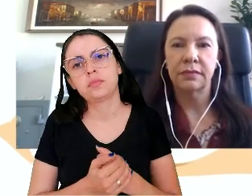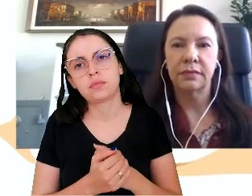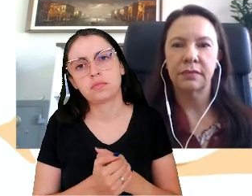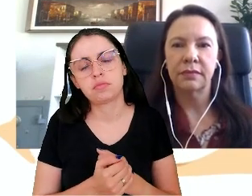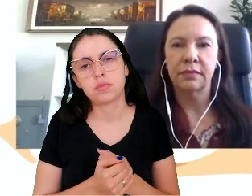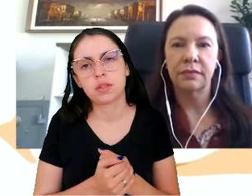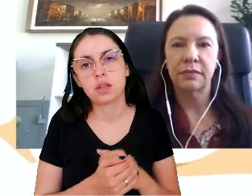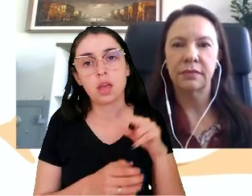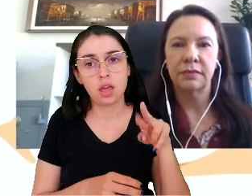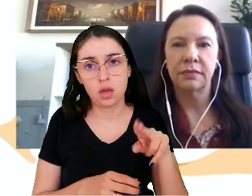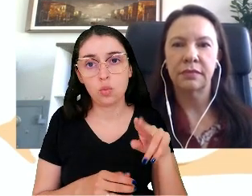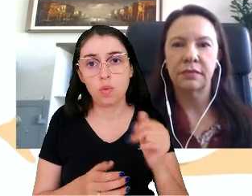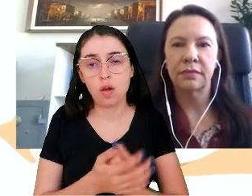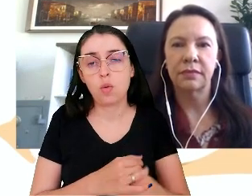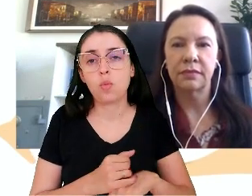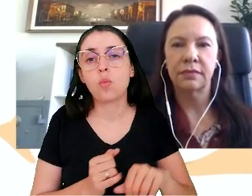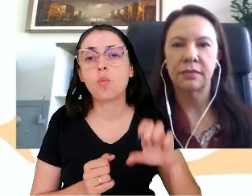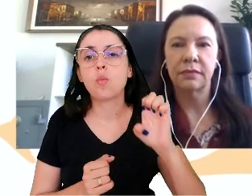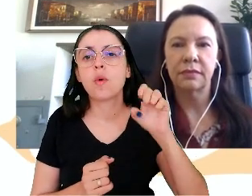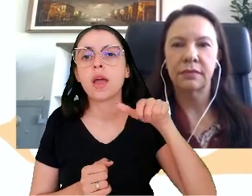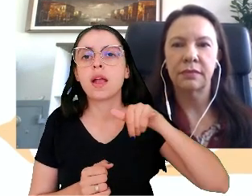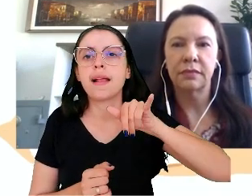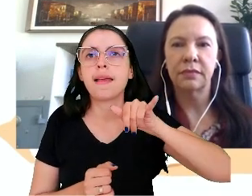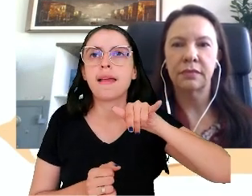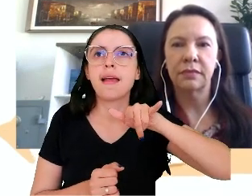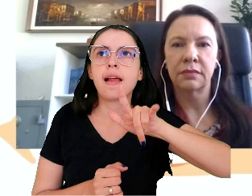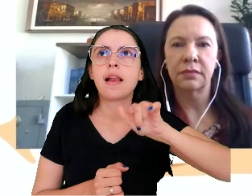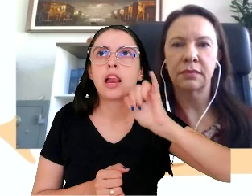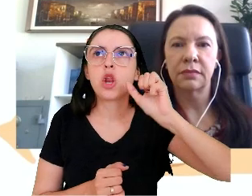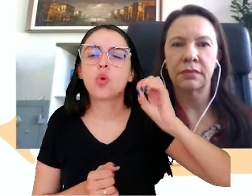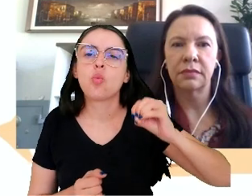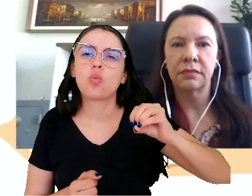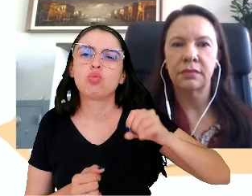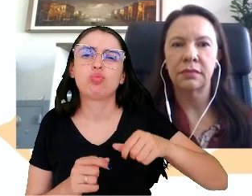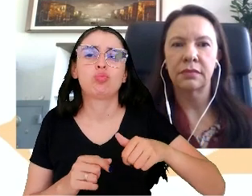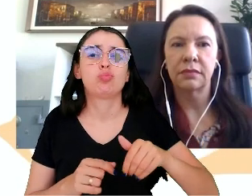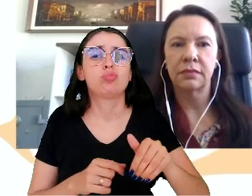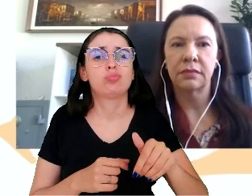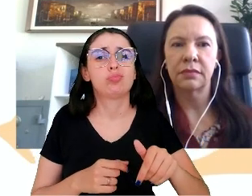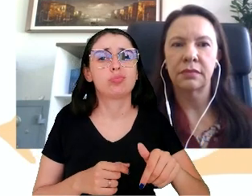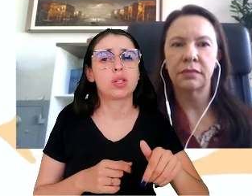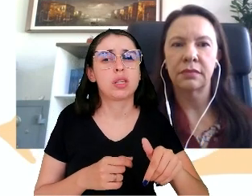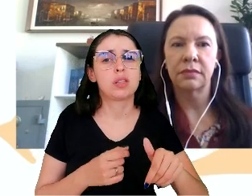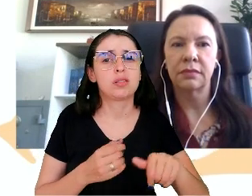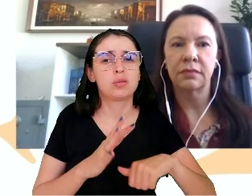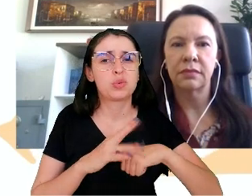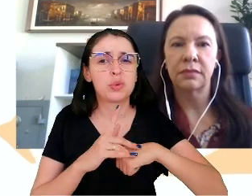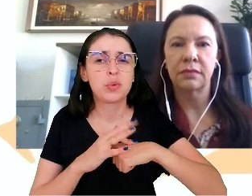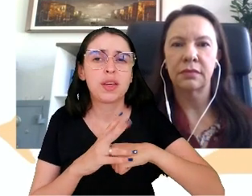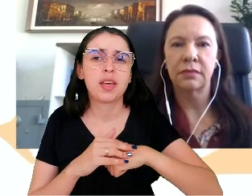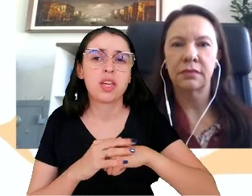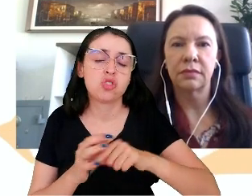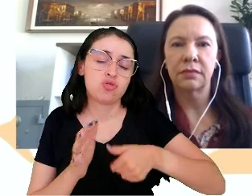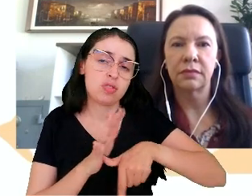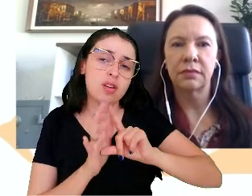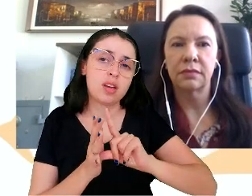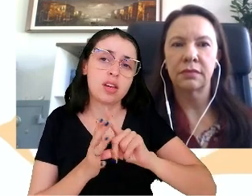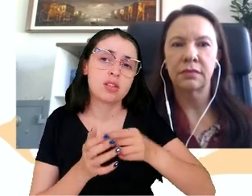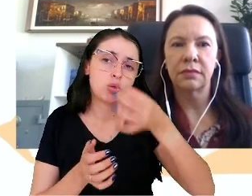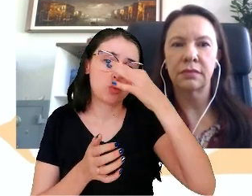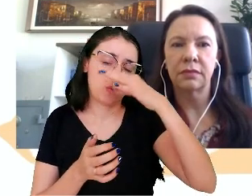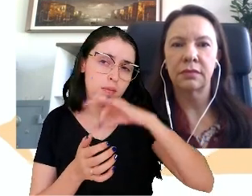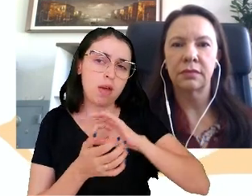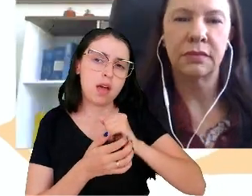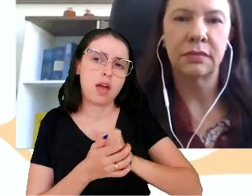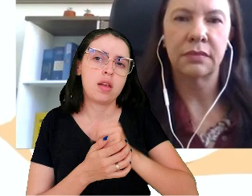É a mesma, esse é o Hélio, um cara que estava muito mal, né, José? E aqui exatamente, foi antes dele ser entubado, e ele estava conversando com a